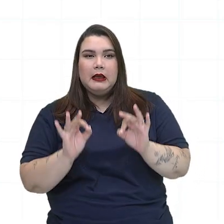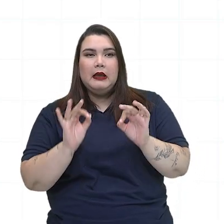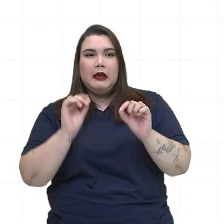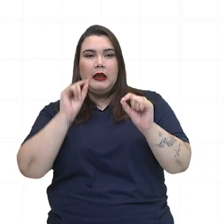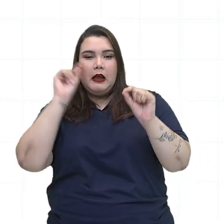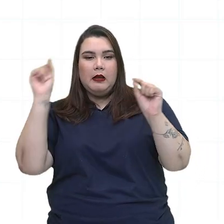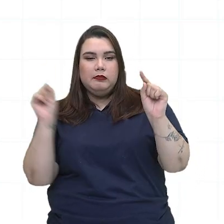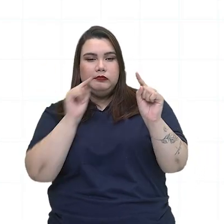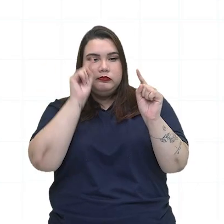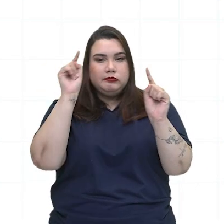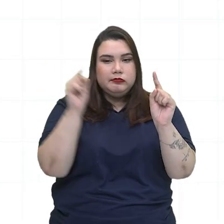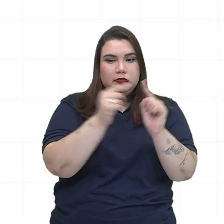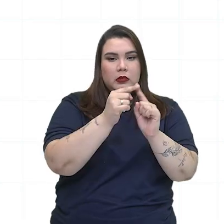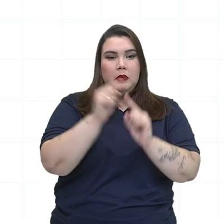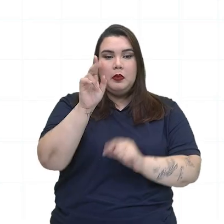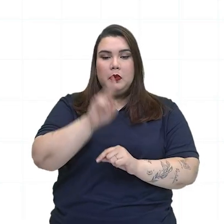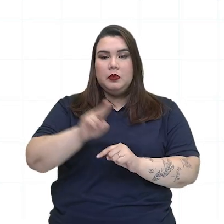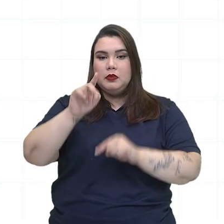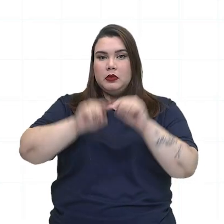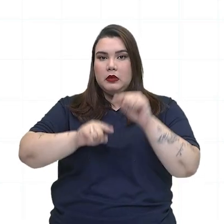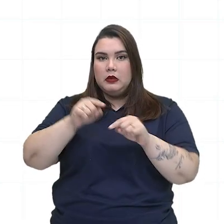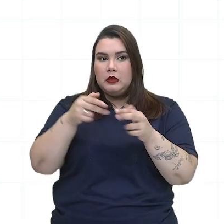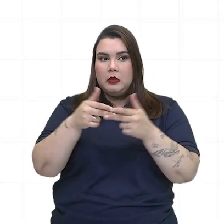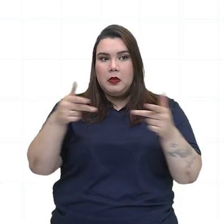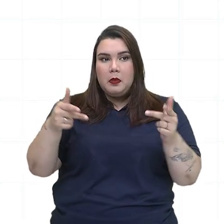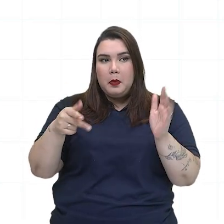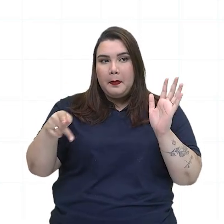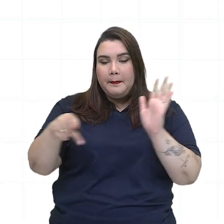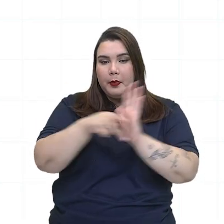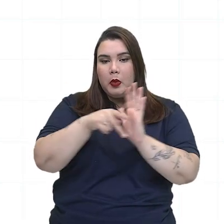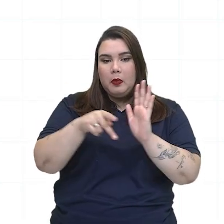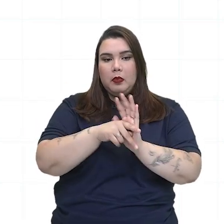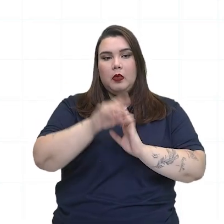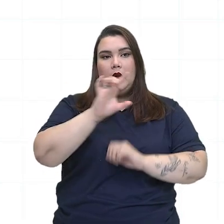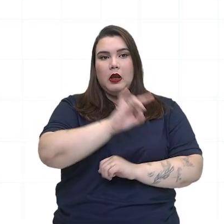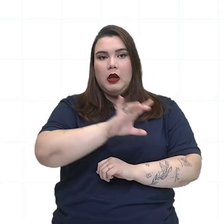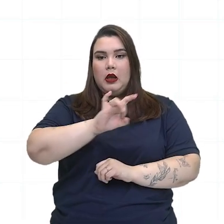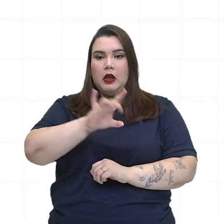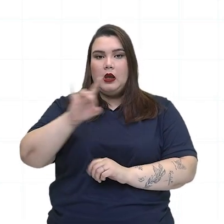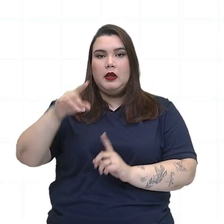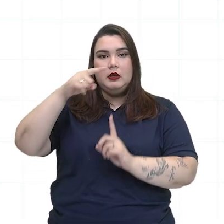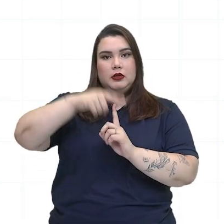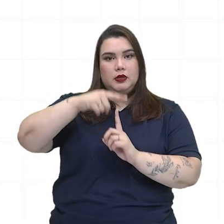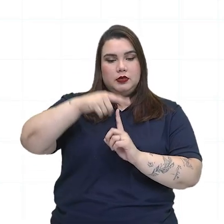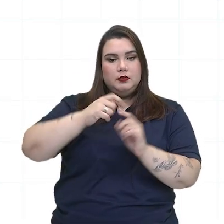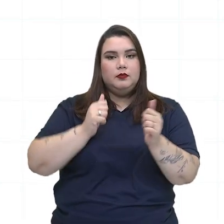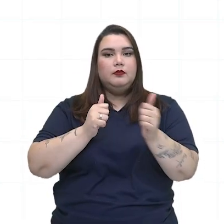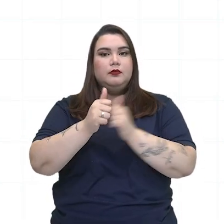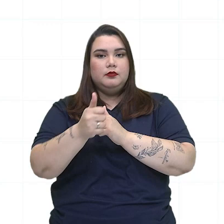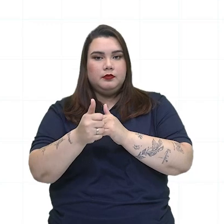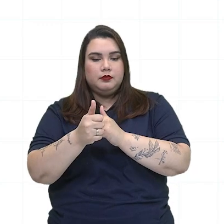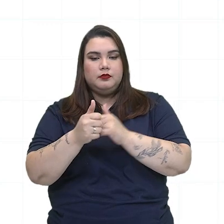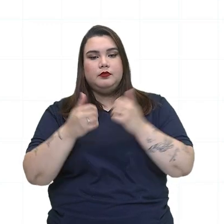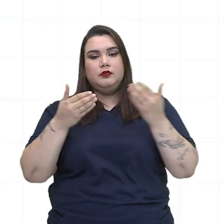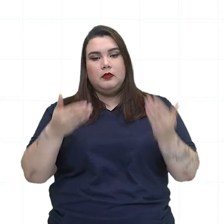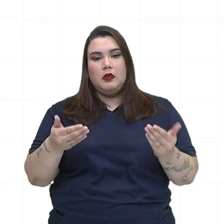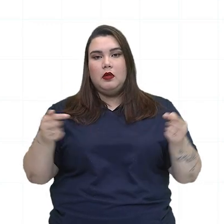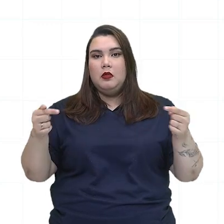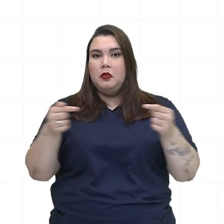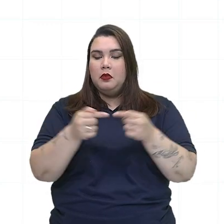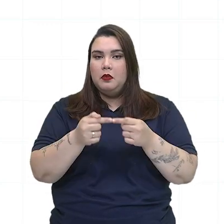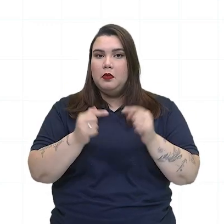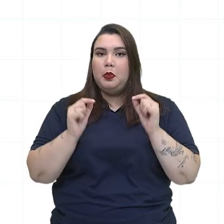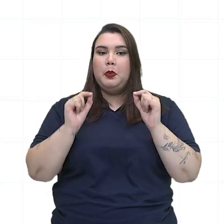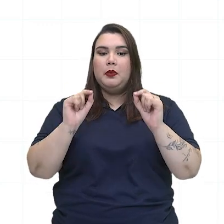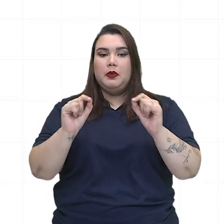instrumentos apropriados para cada modalidade. Então, o que vale aí para a gente é o quê? A pontaria,